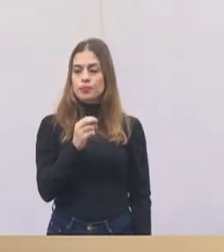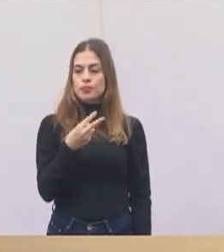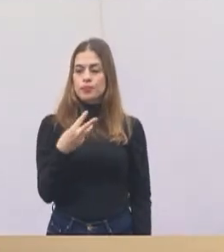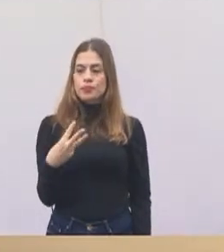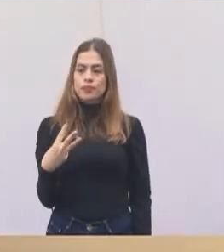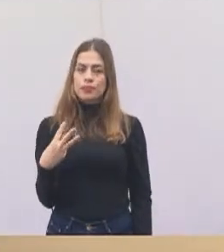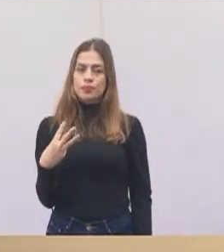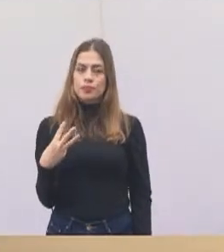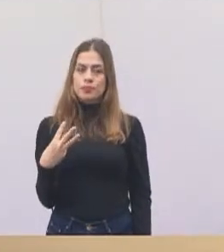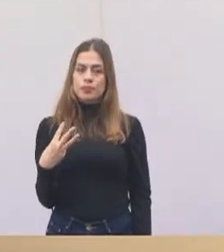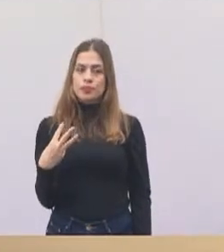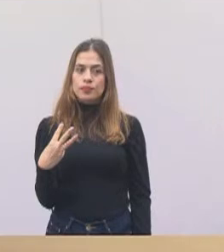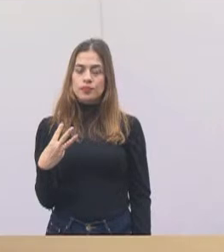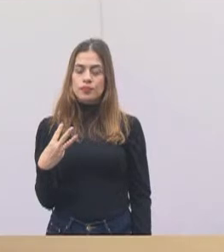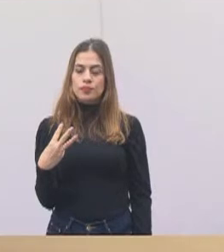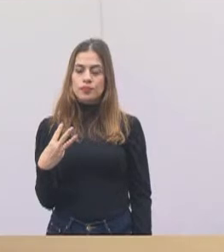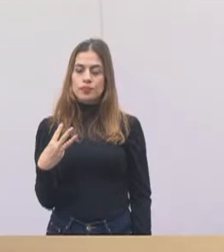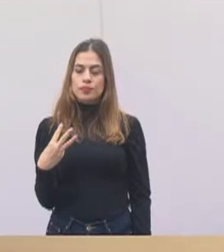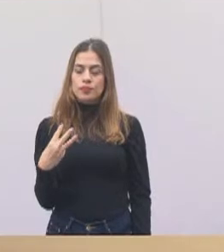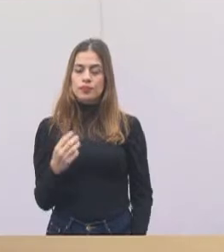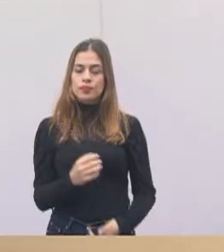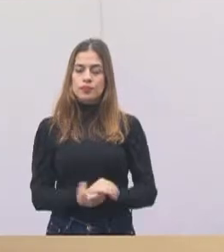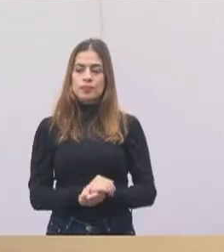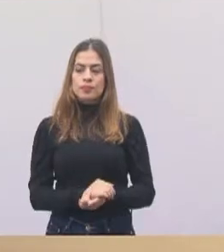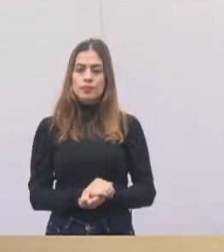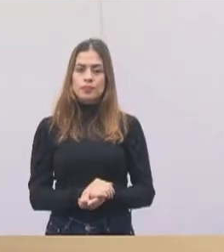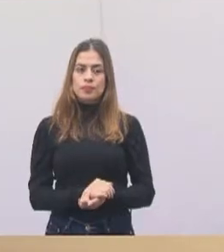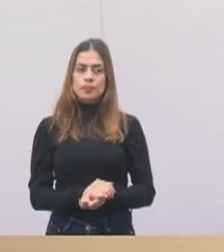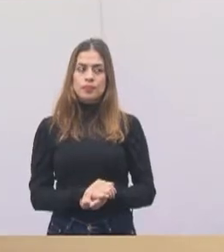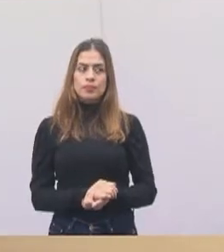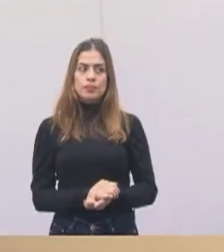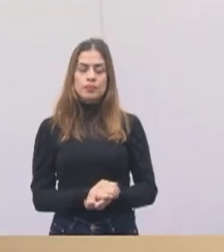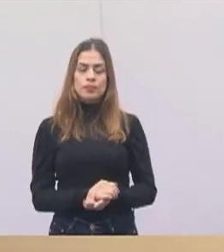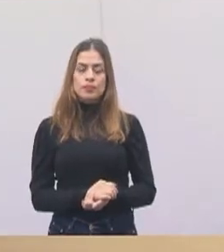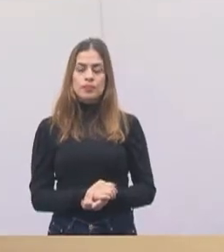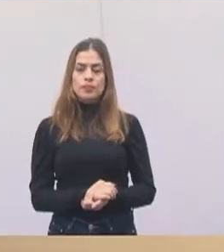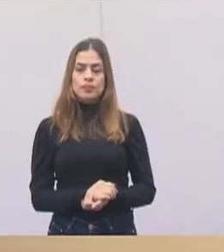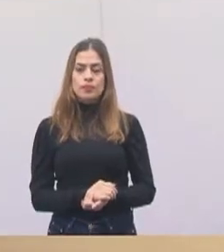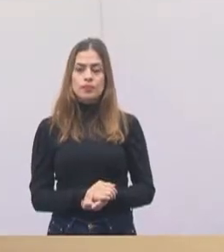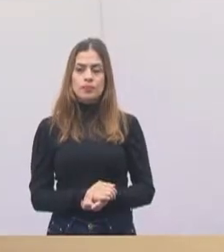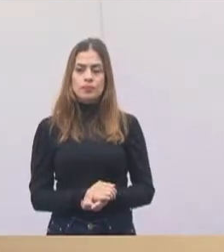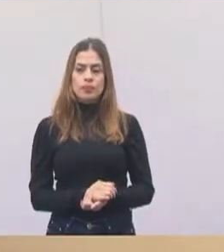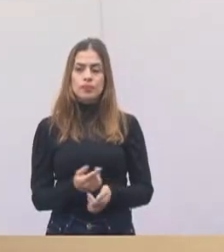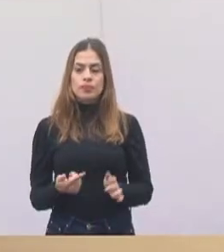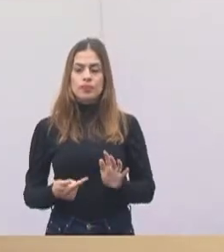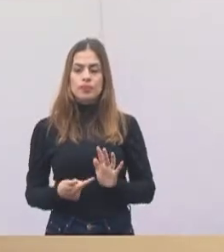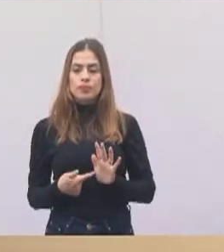11/5/2023, e coloquei para votar nessa casa,